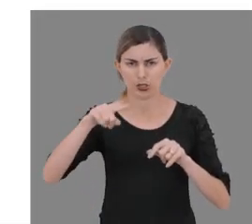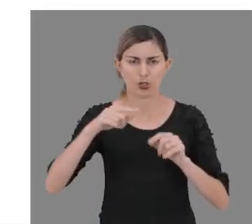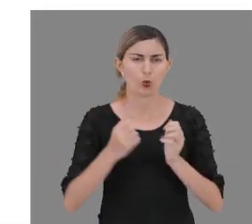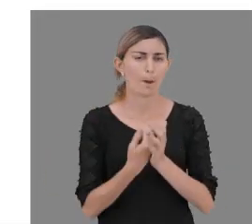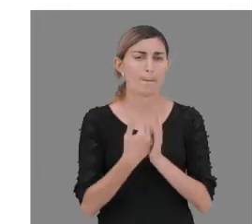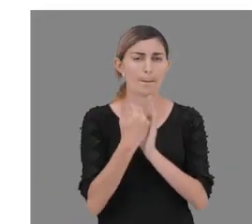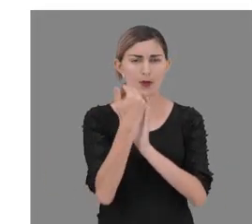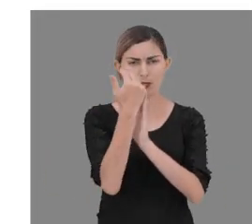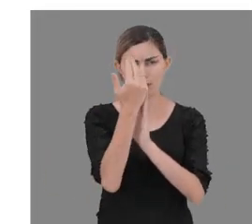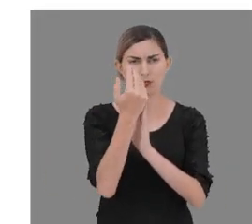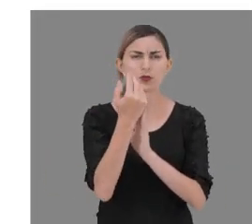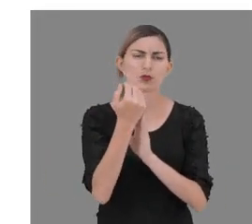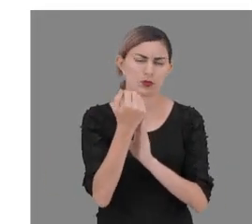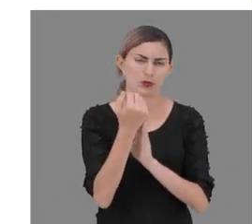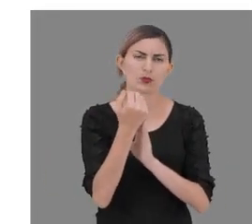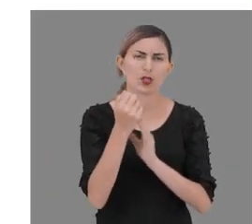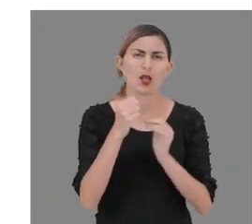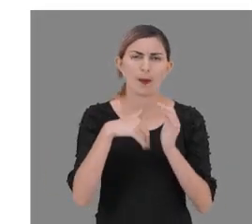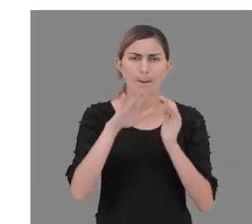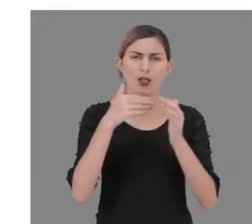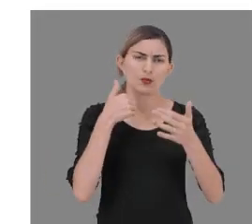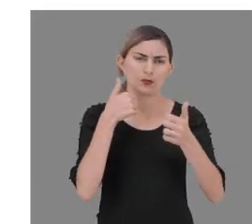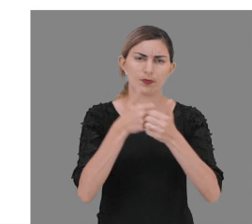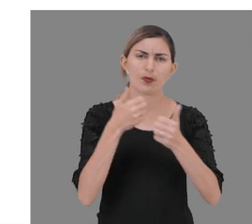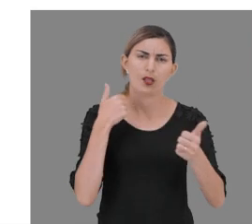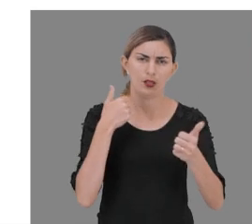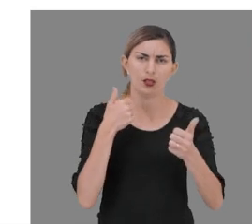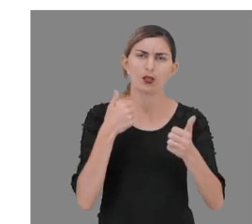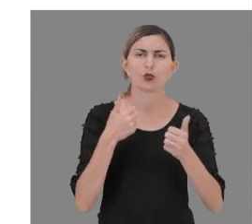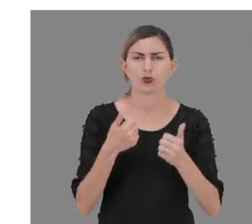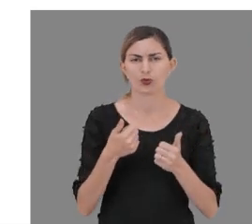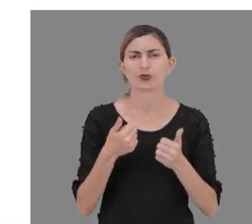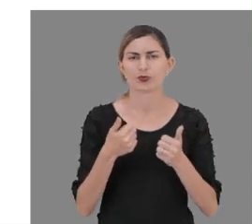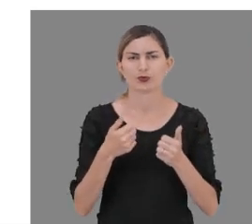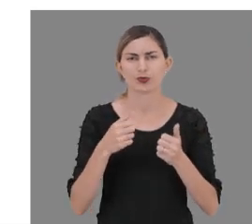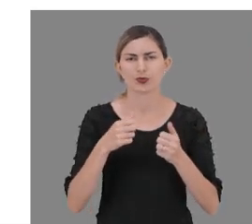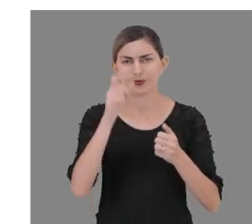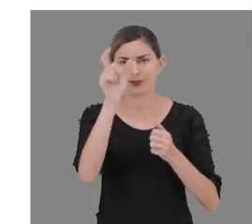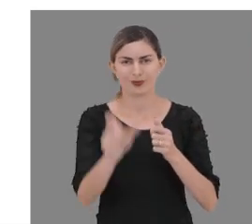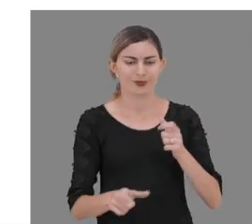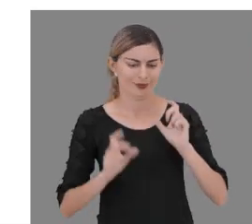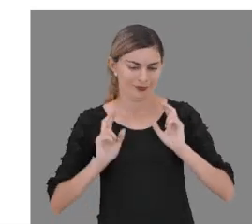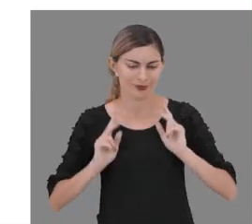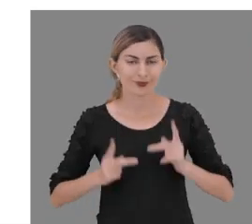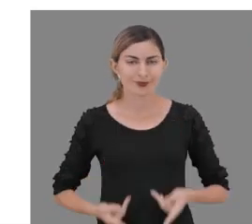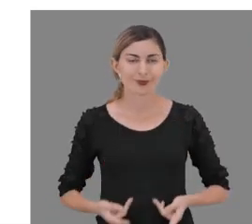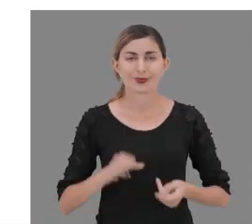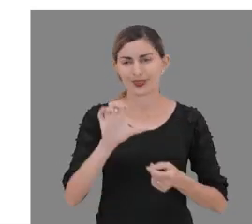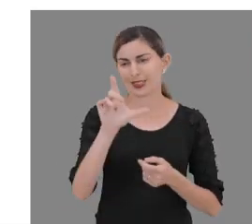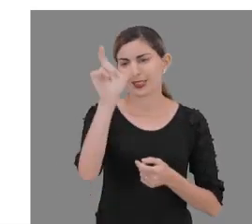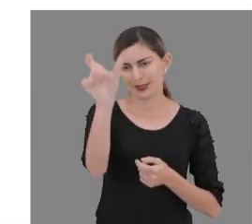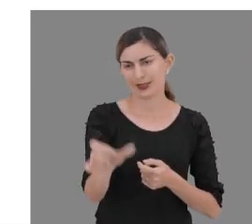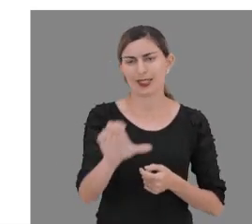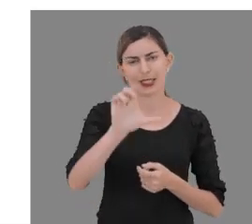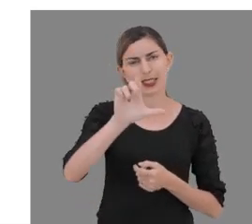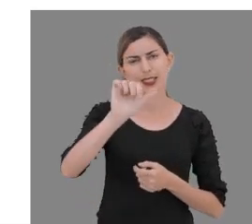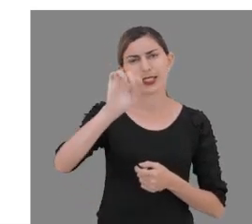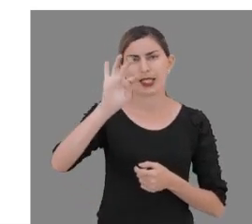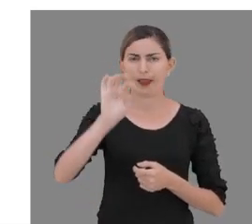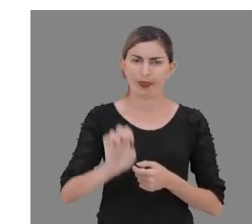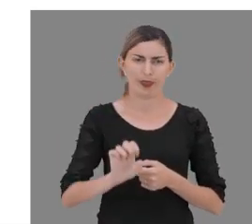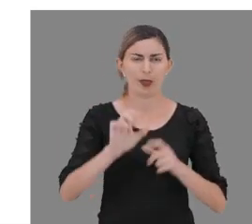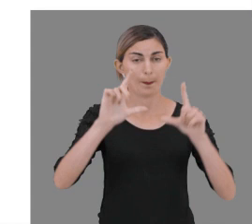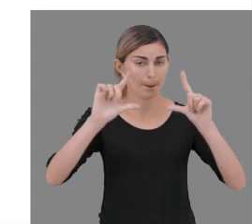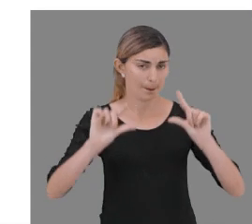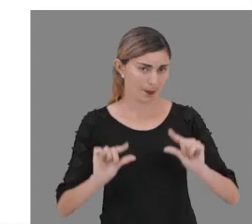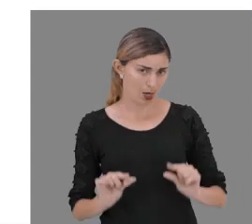abstração. Quanto mais alto o nível de abstração, mais próximo dos seres humanos, mais próximo do cliente, por